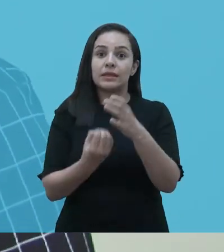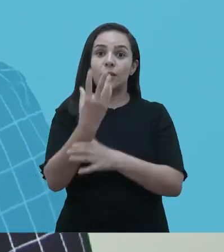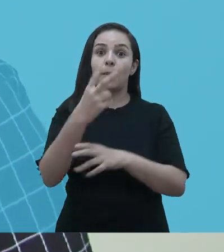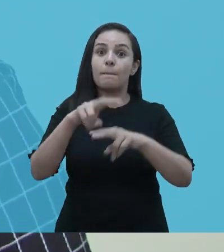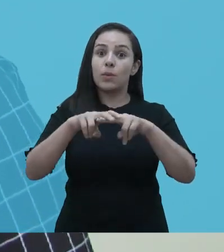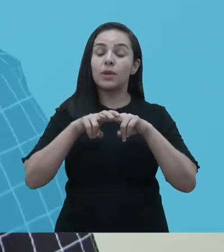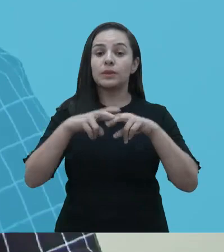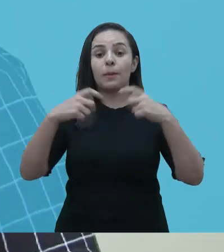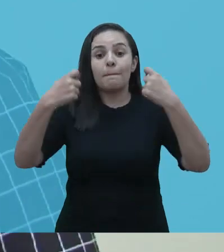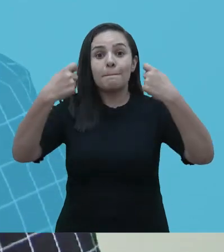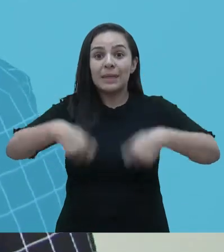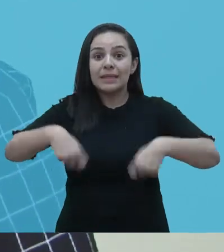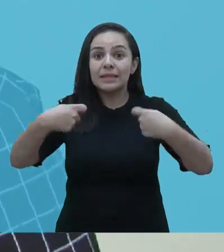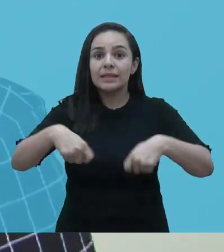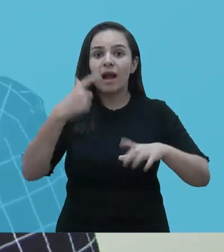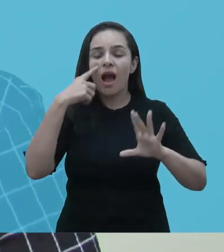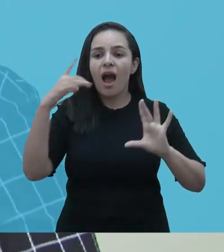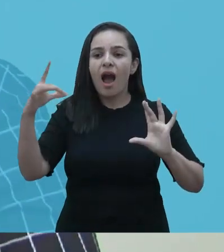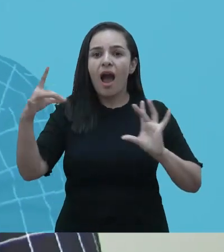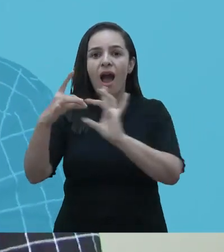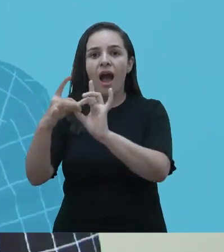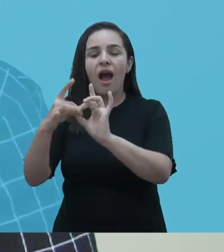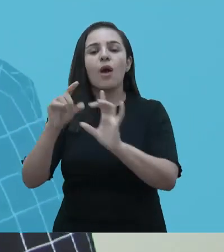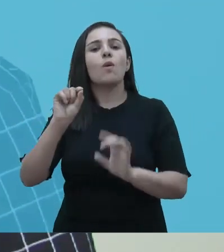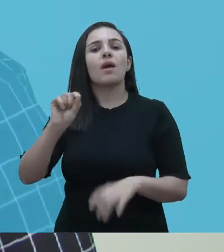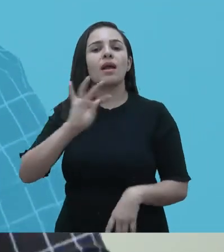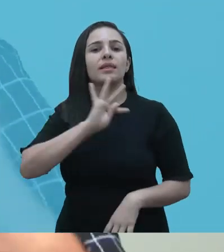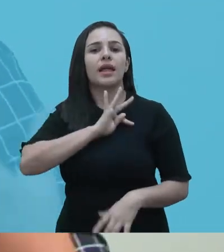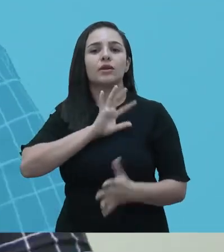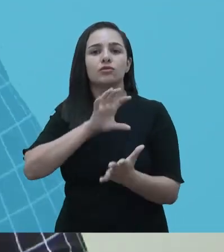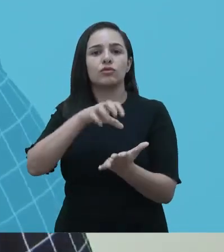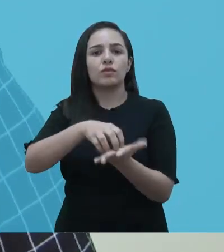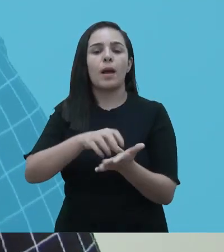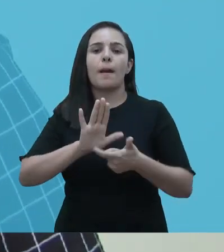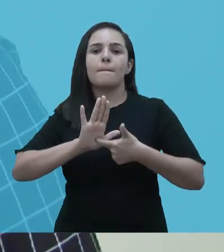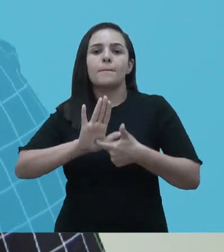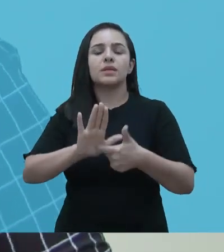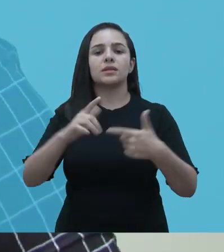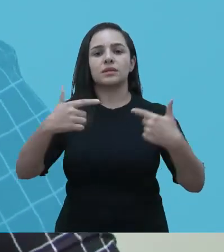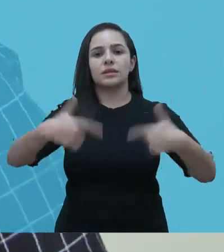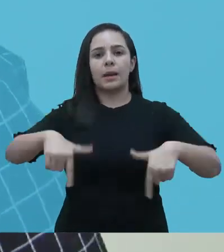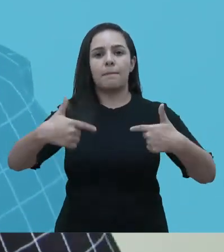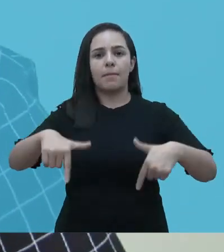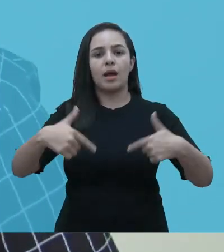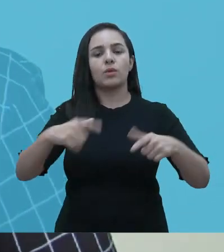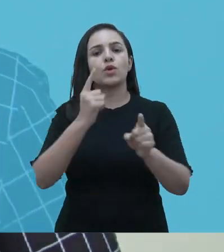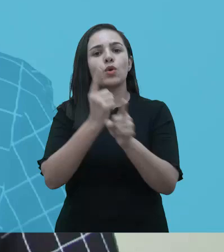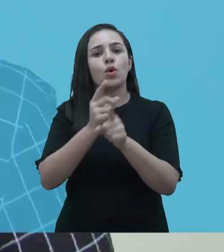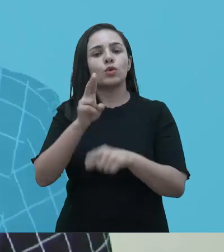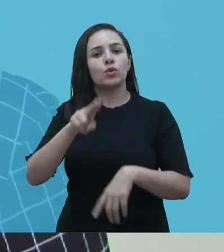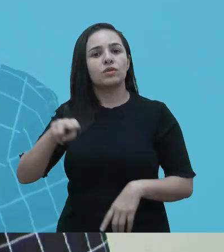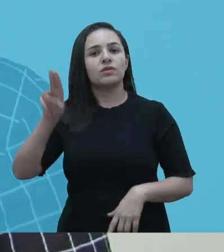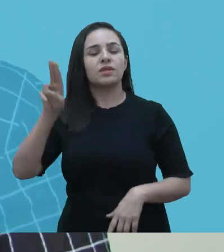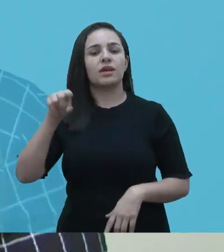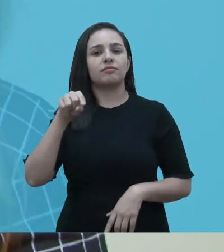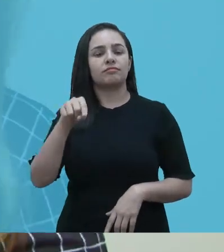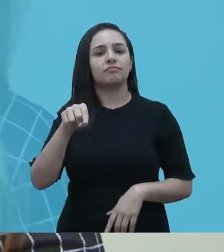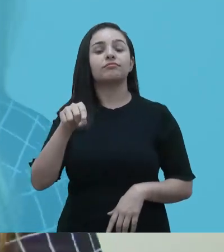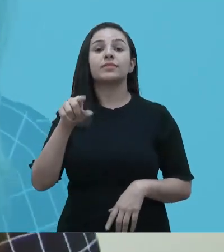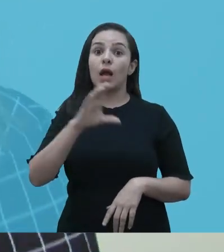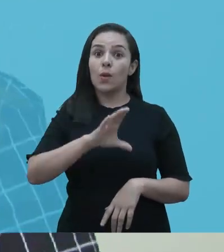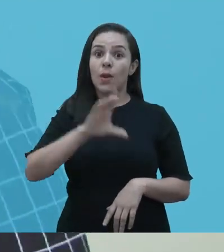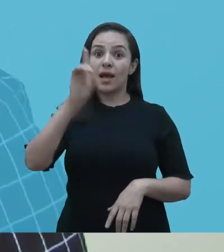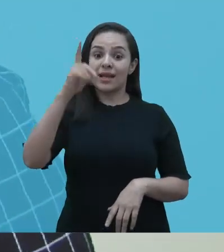necessidade a gente imaginou que poderia levar essa inovação para os encontros universitários o que